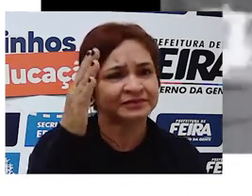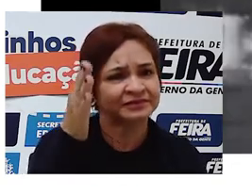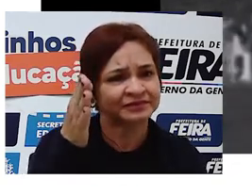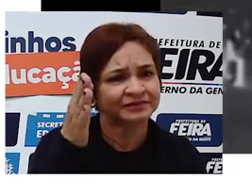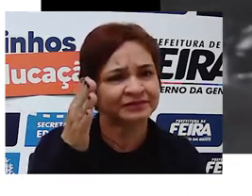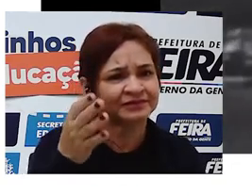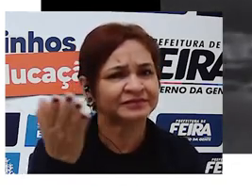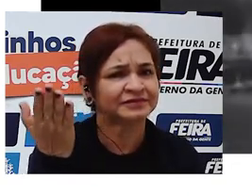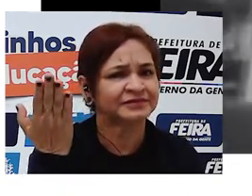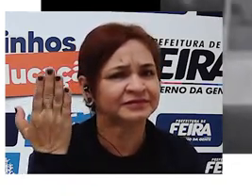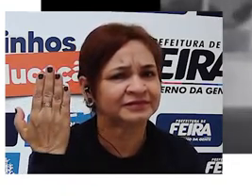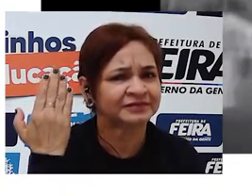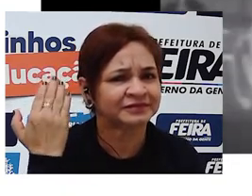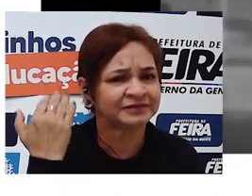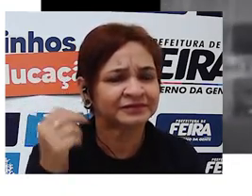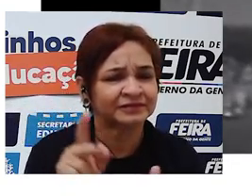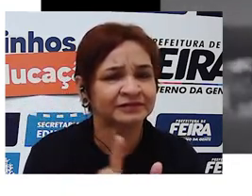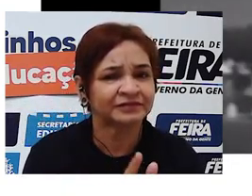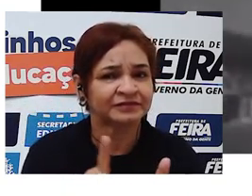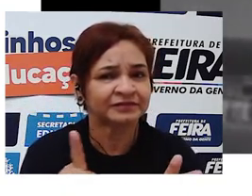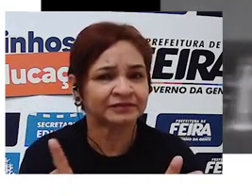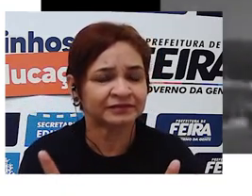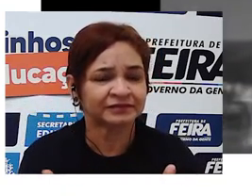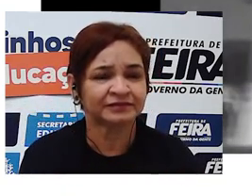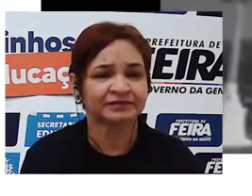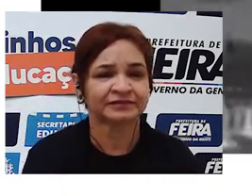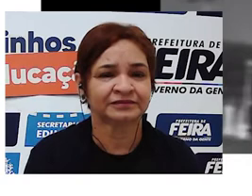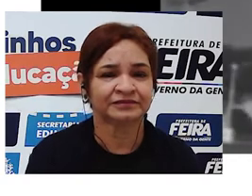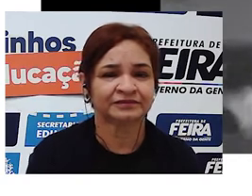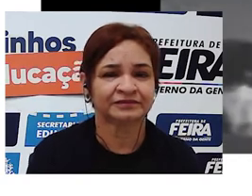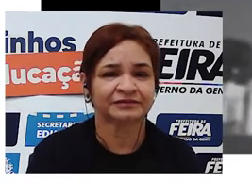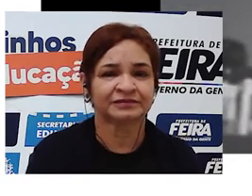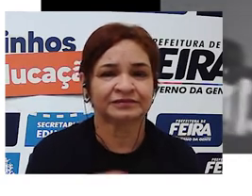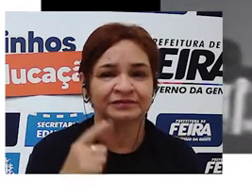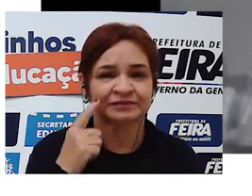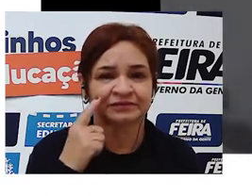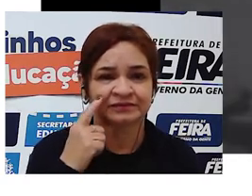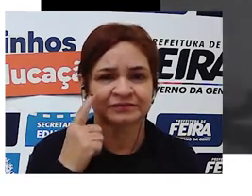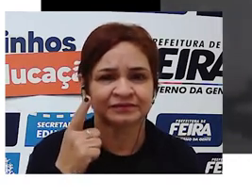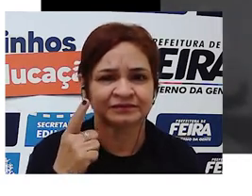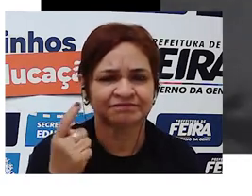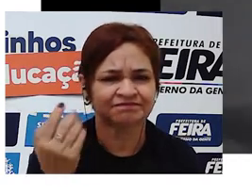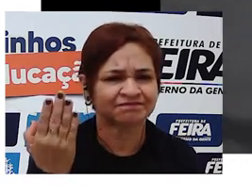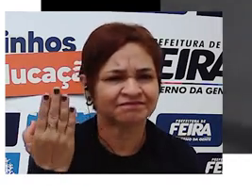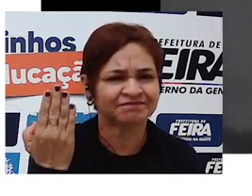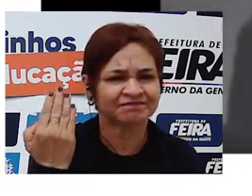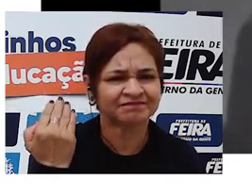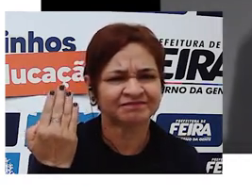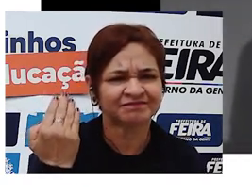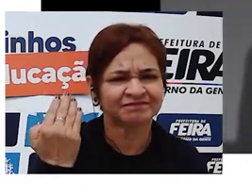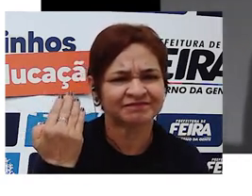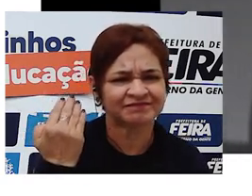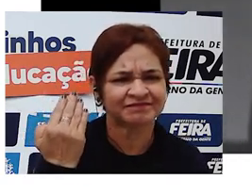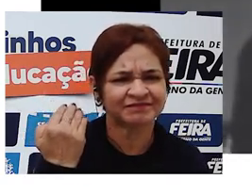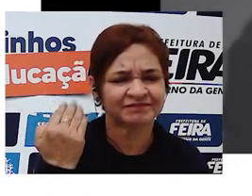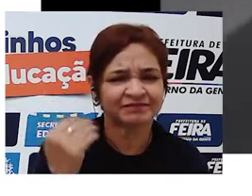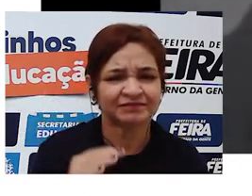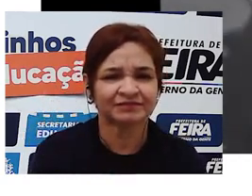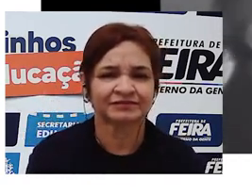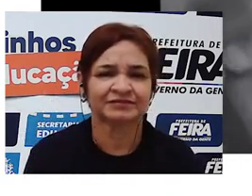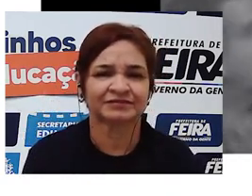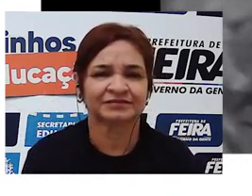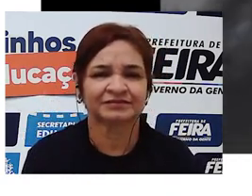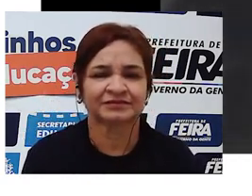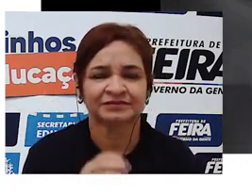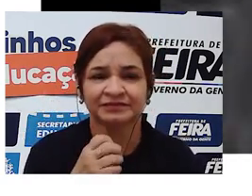Mandacaru, e tem o projeto ainda do motel Carro de Boi. Tudo isso para dar um maior significado e um maior entrosamento ao turismo